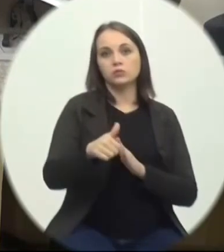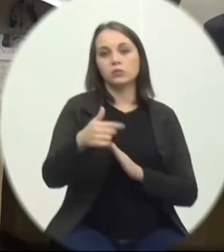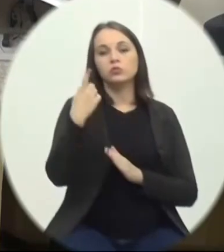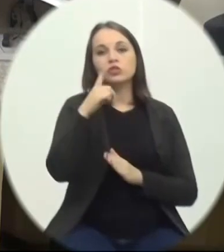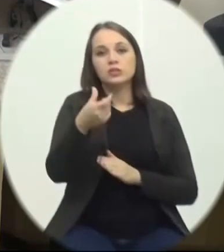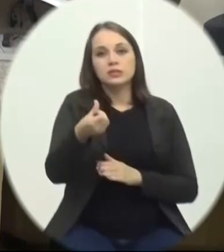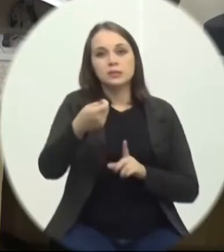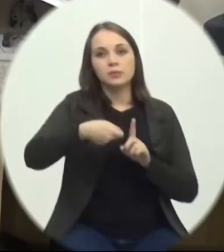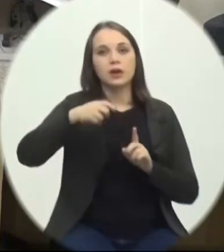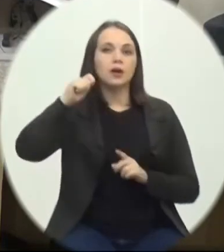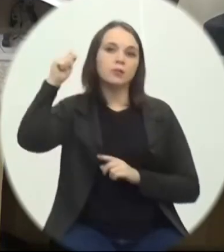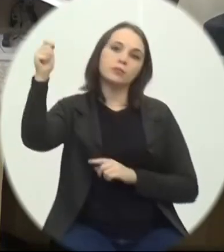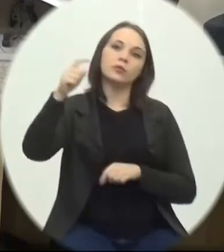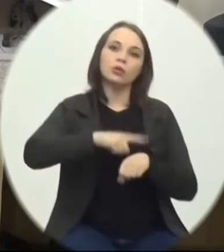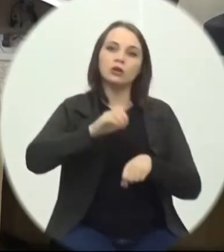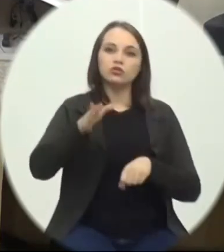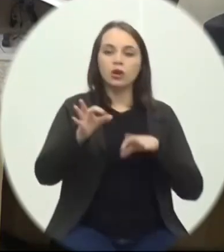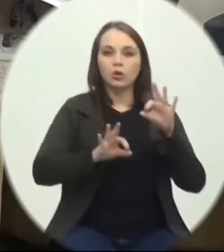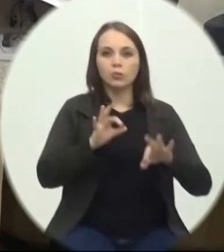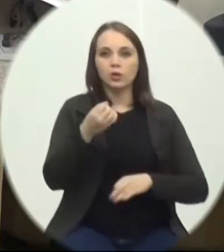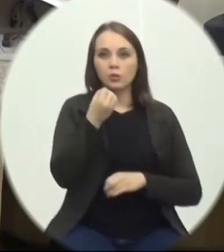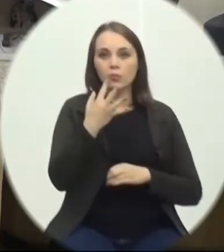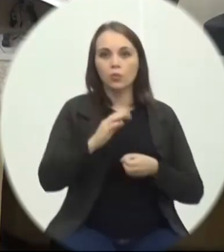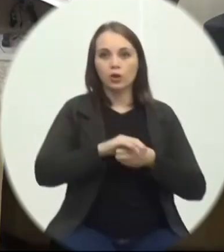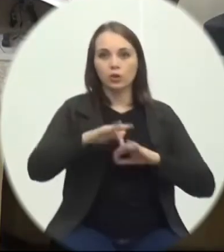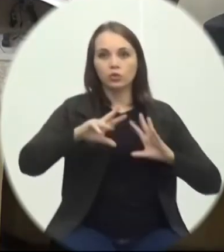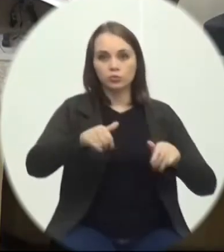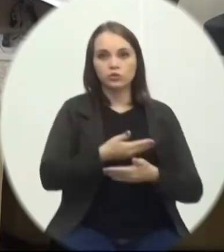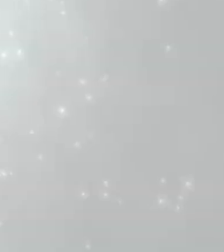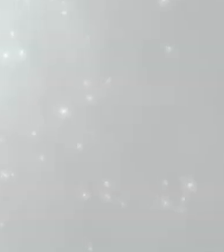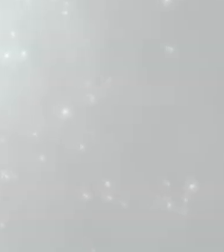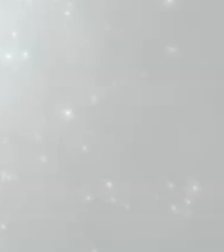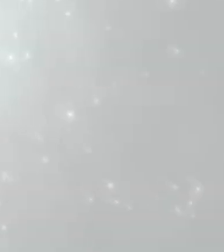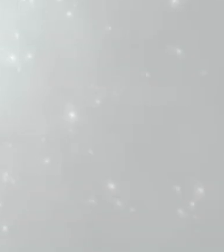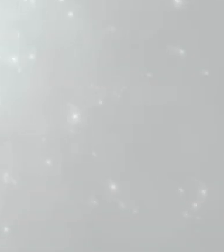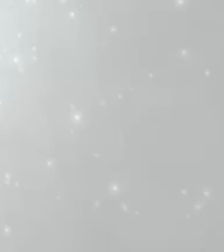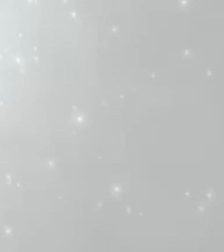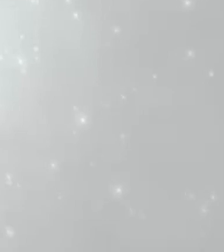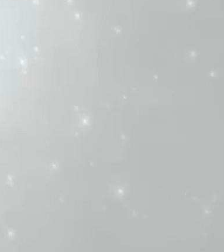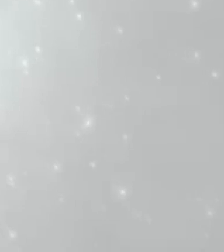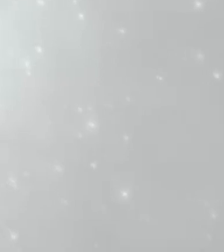regimental boa noite de todos uma feliz e santa páscoa tchau